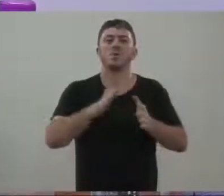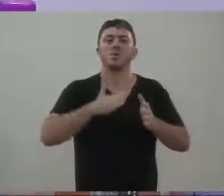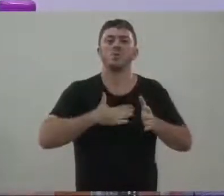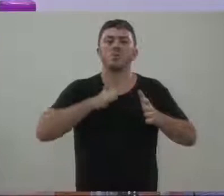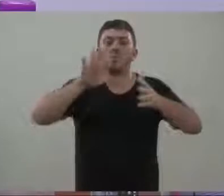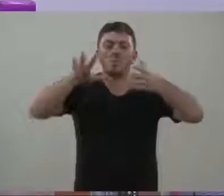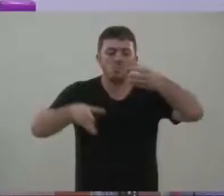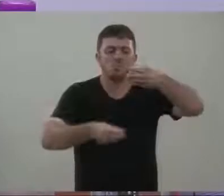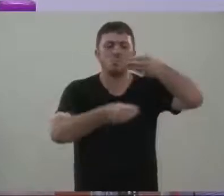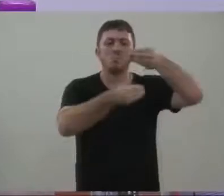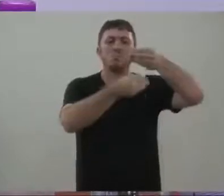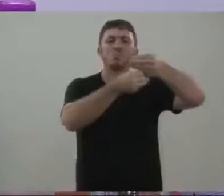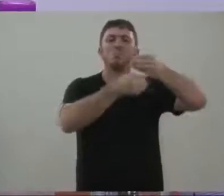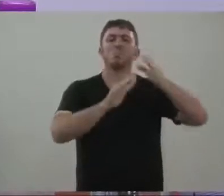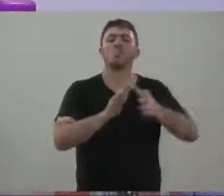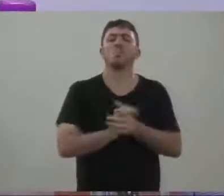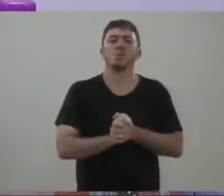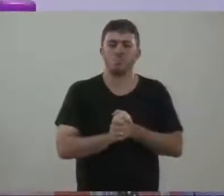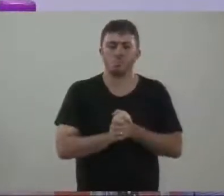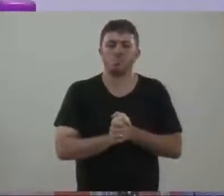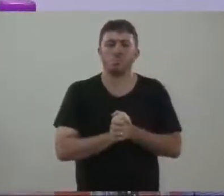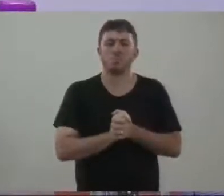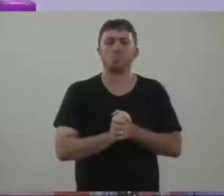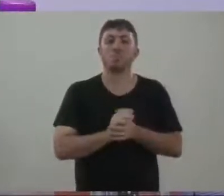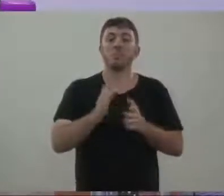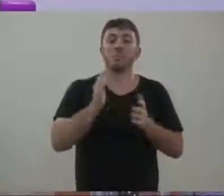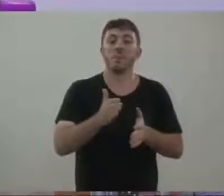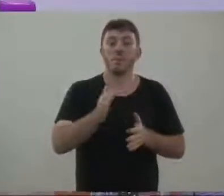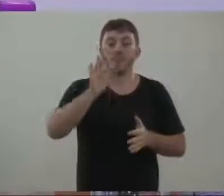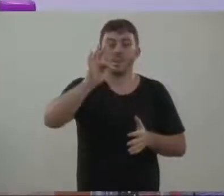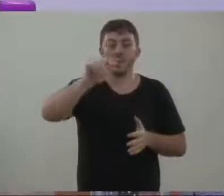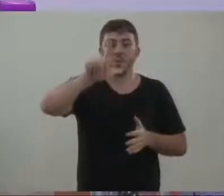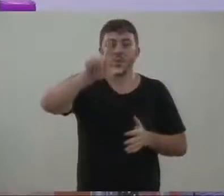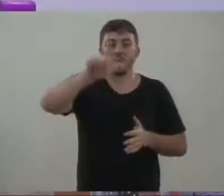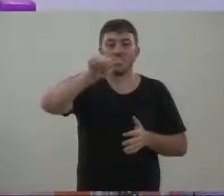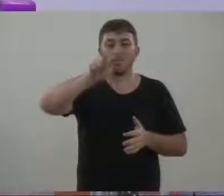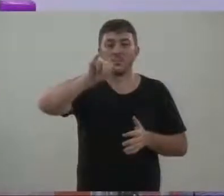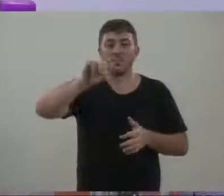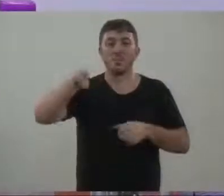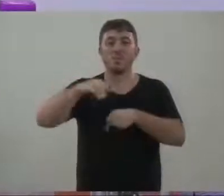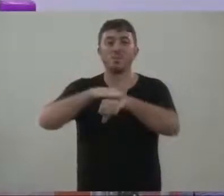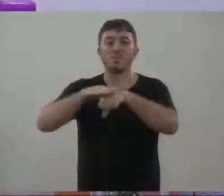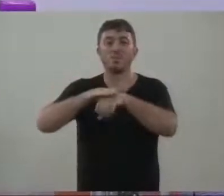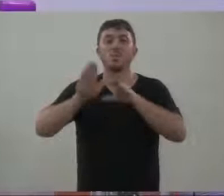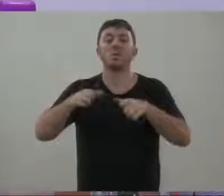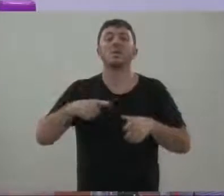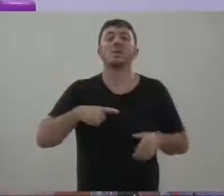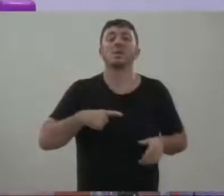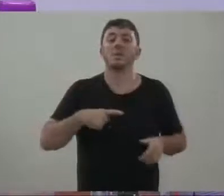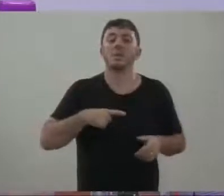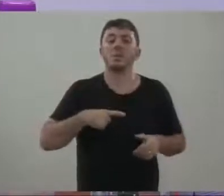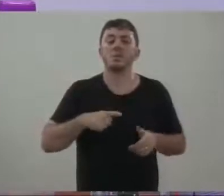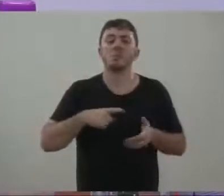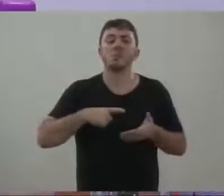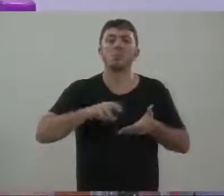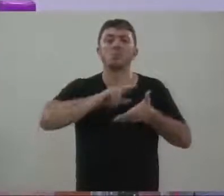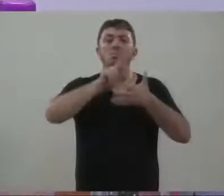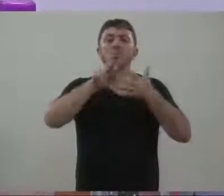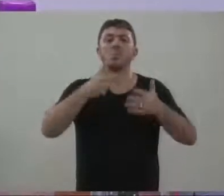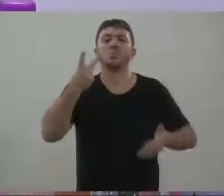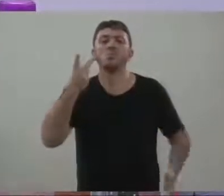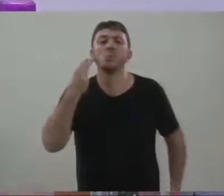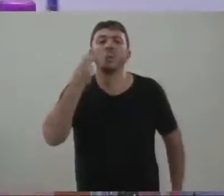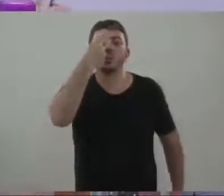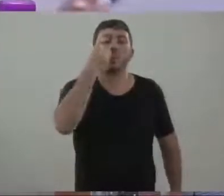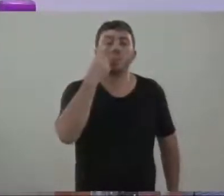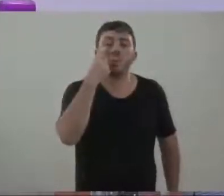falou. Eu também tive conversando com o Flávio, eu tive várias reclamações de cirurgia de catarata, que ele me prometeu, disse que vai estar retomando agora essa cirurgia até o